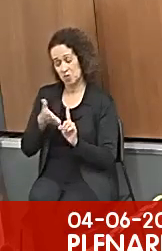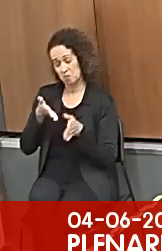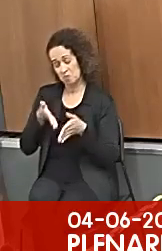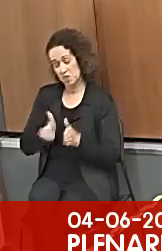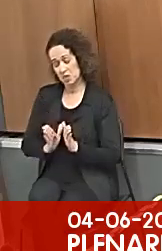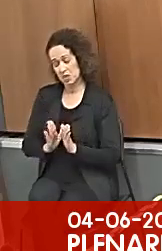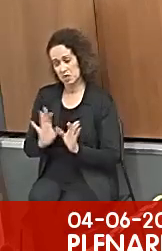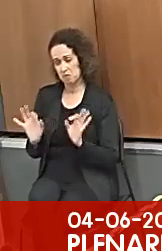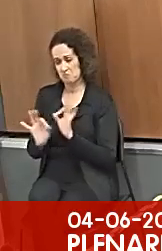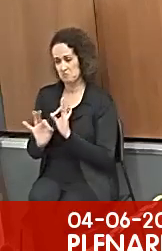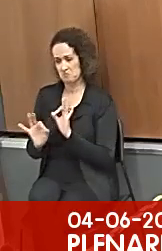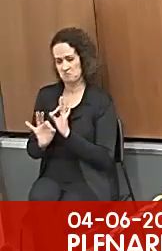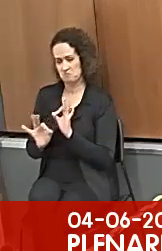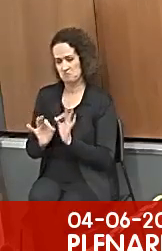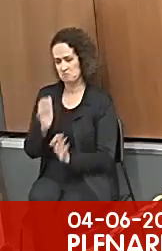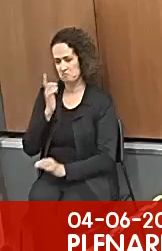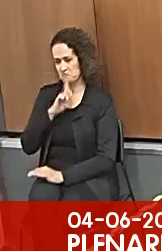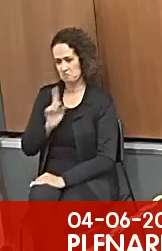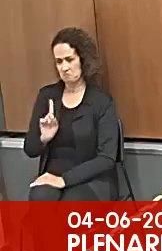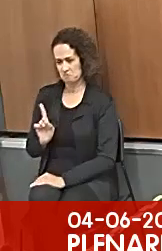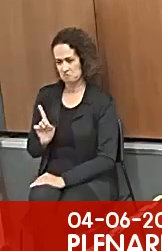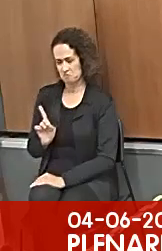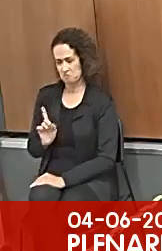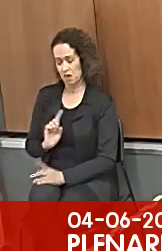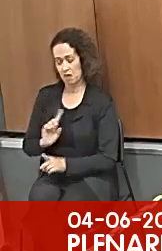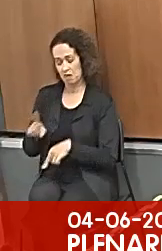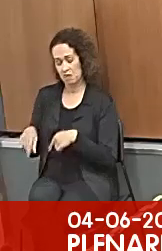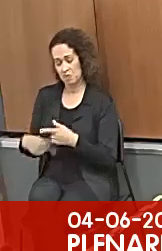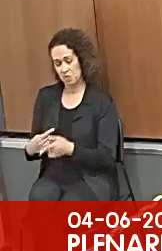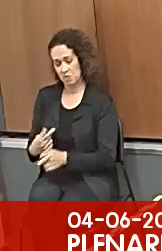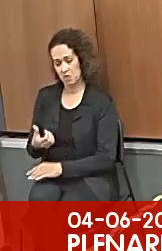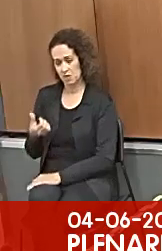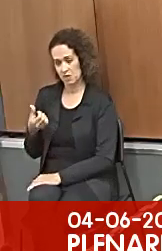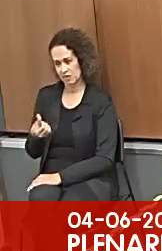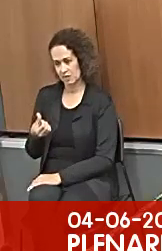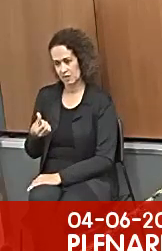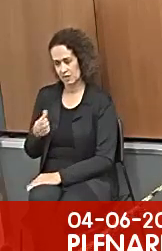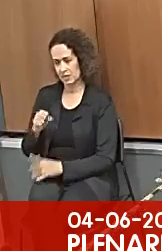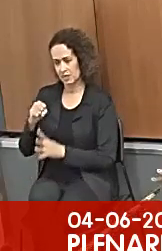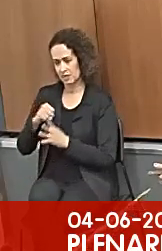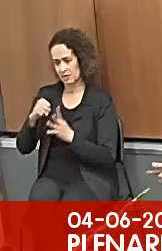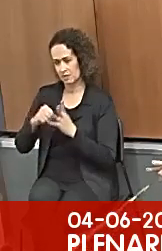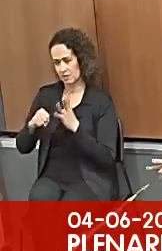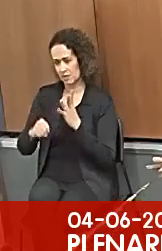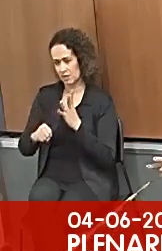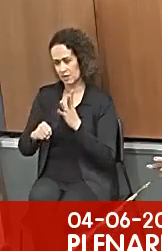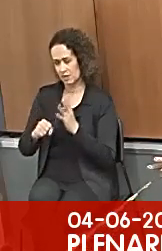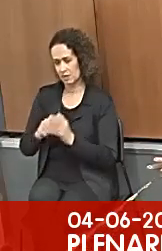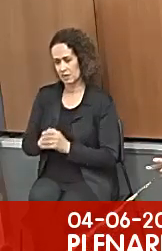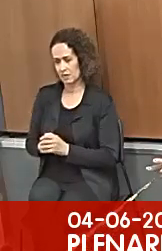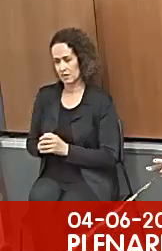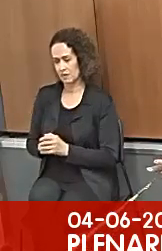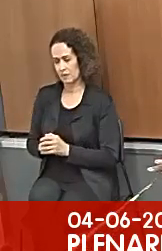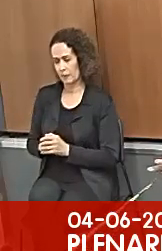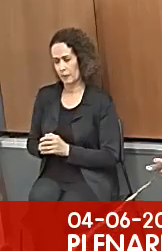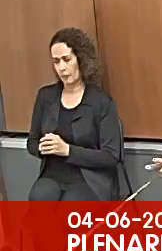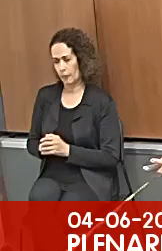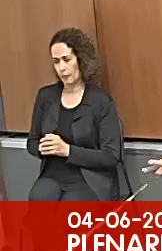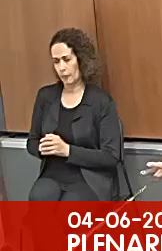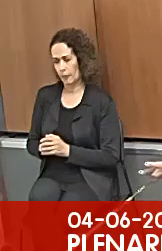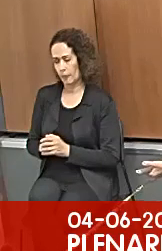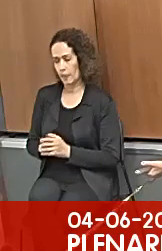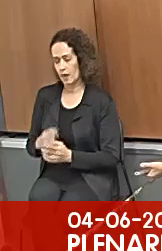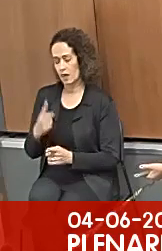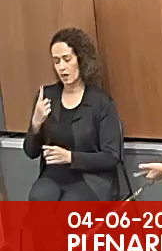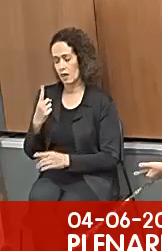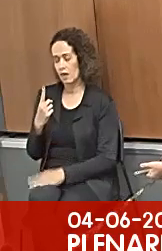nascer. Depois veio 6 meses, 1 ano, um ano e meio, e o mês que vem ela faz 7 anos de